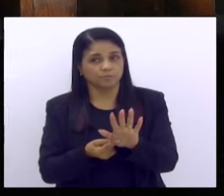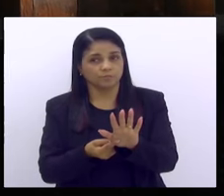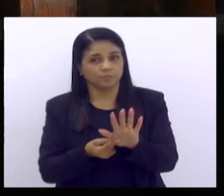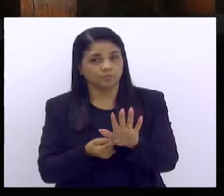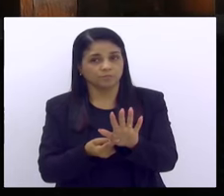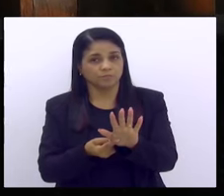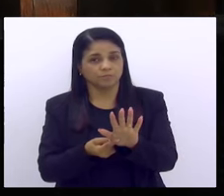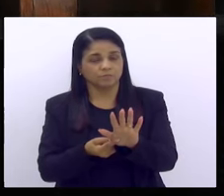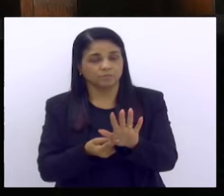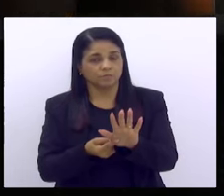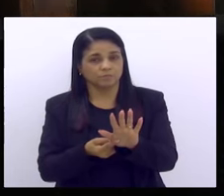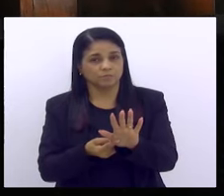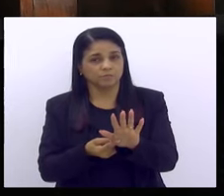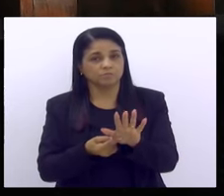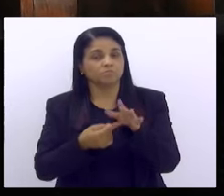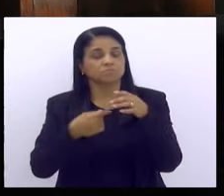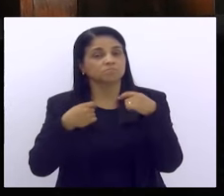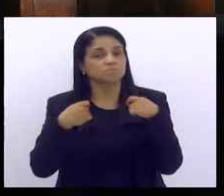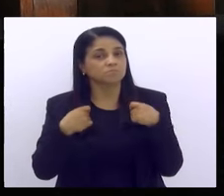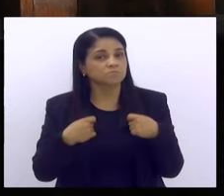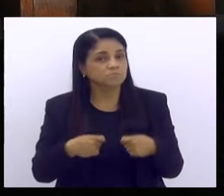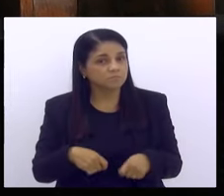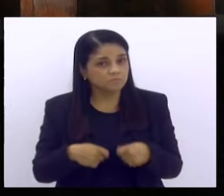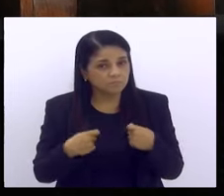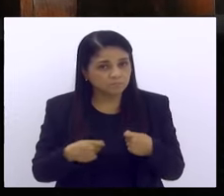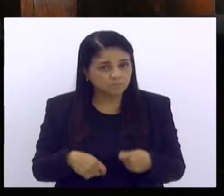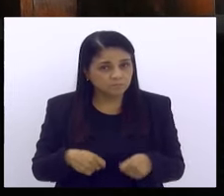é absolutamente necessário